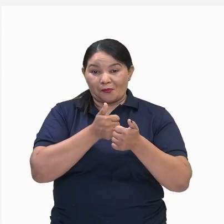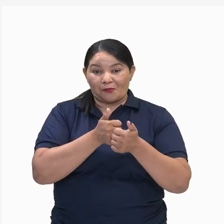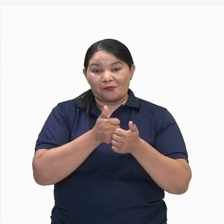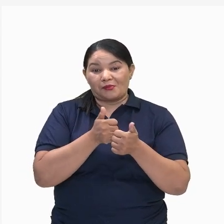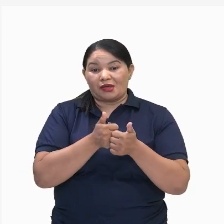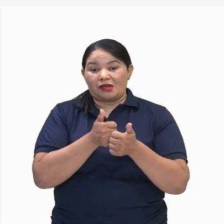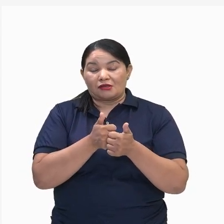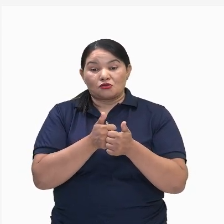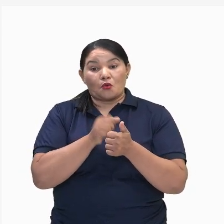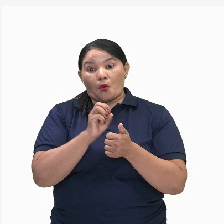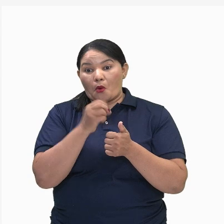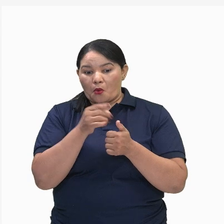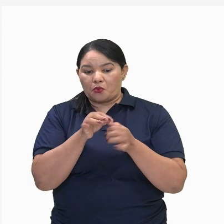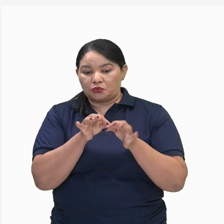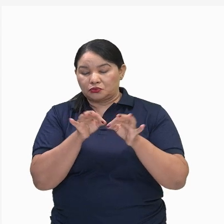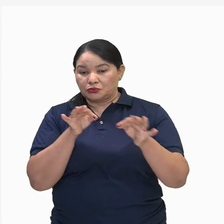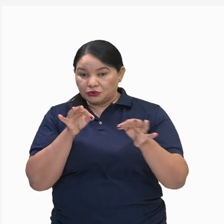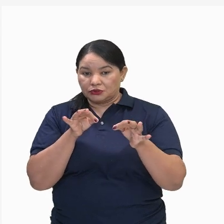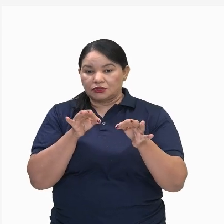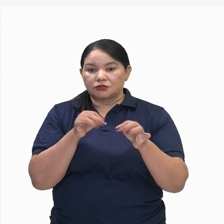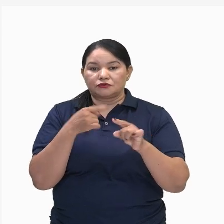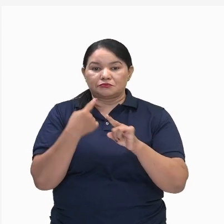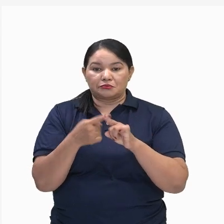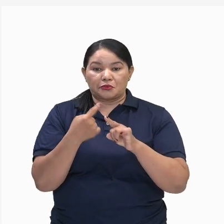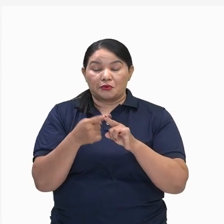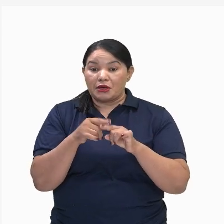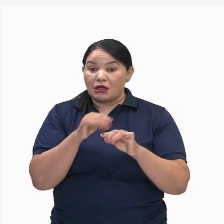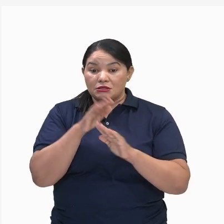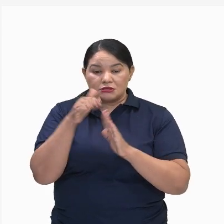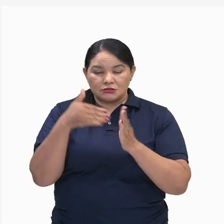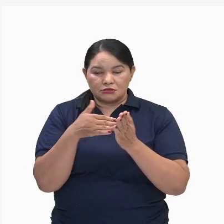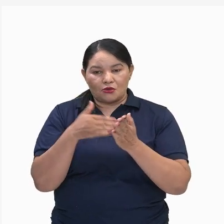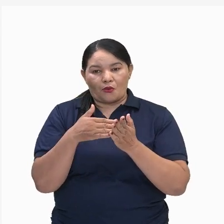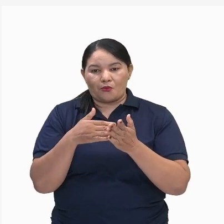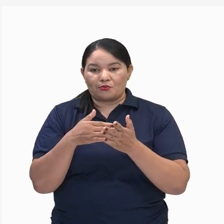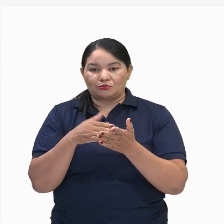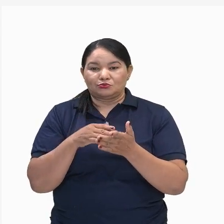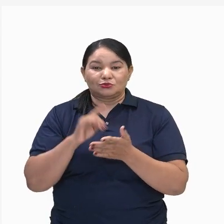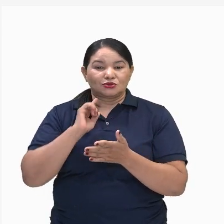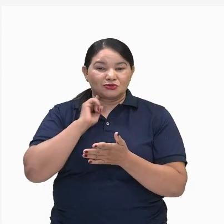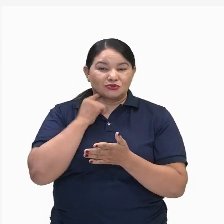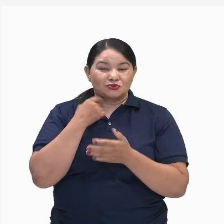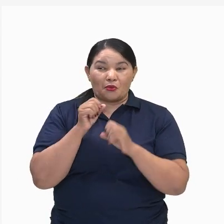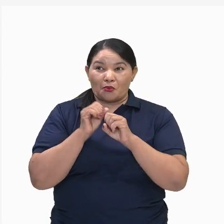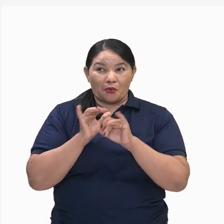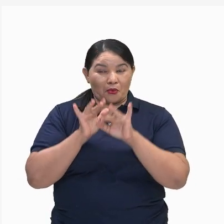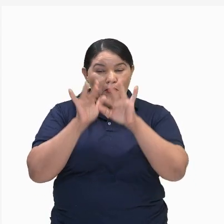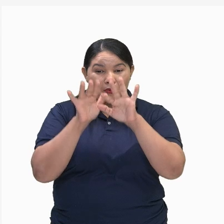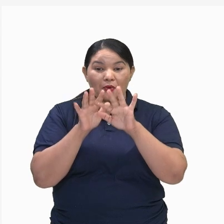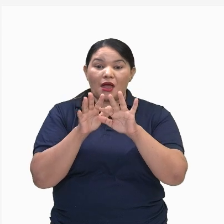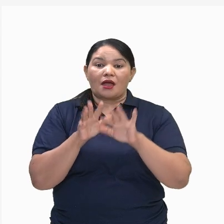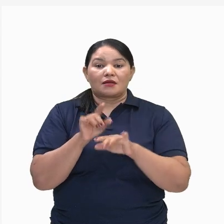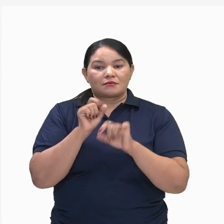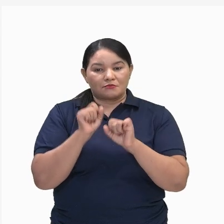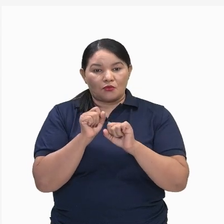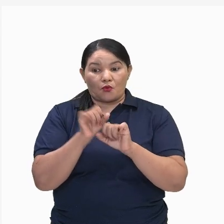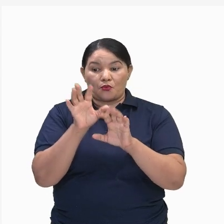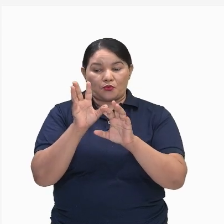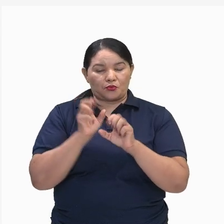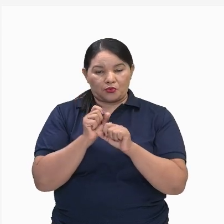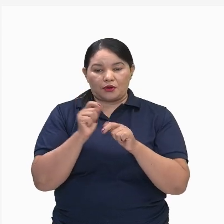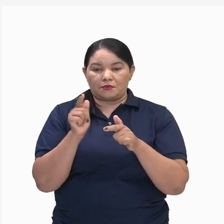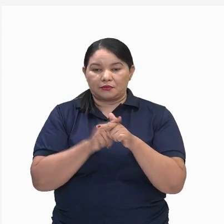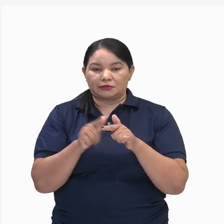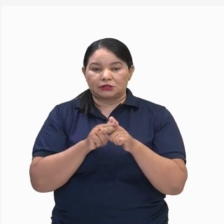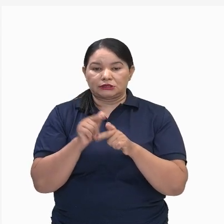pouco distante, porque toda essa poluição vai chegar aí através da atmosfera. E aí a gente percebe também que